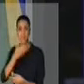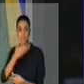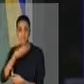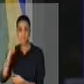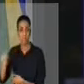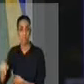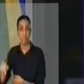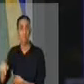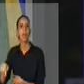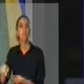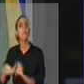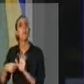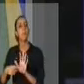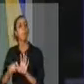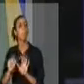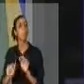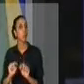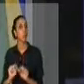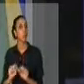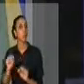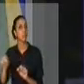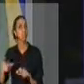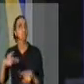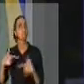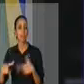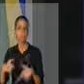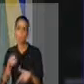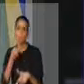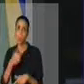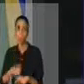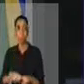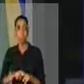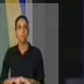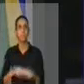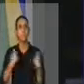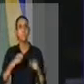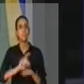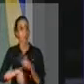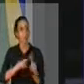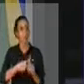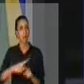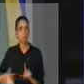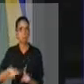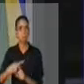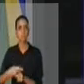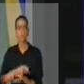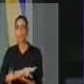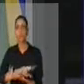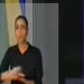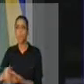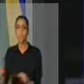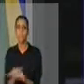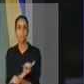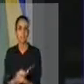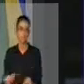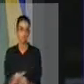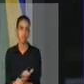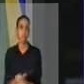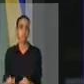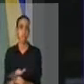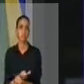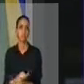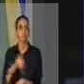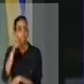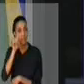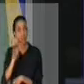esta ação precisa, além de outras, serem feitas para divulgar esse grande problema que nós temos, que é o problema do câncer